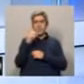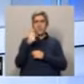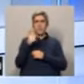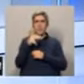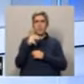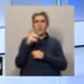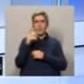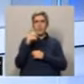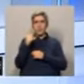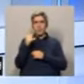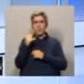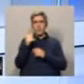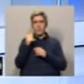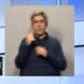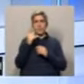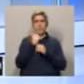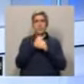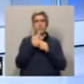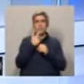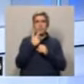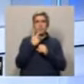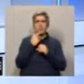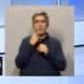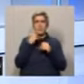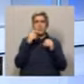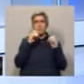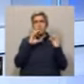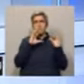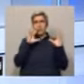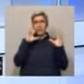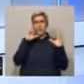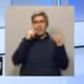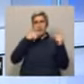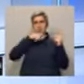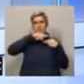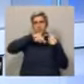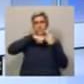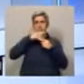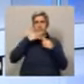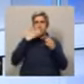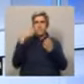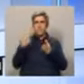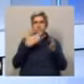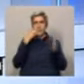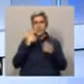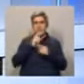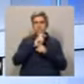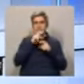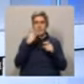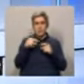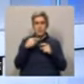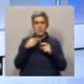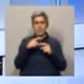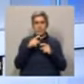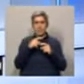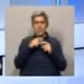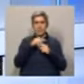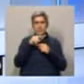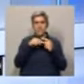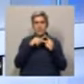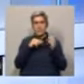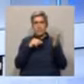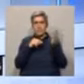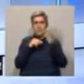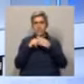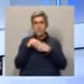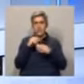Destaque aqui para as Ilhas Britânicas, onde com a passagem hoje da tempestade Caroline vai haver muito vento, há avisos. Essa situação vai-se manter inclusive